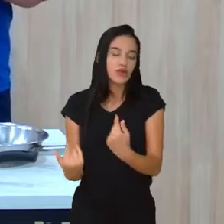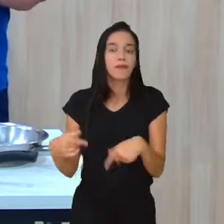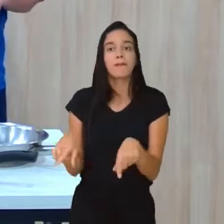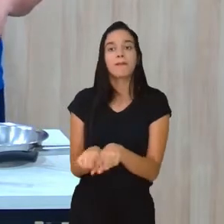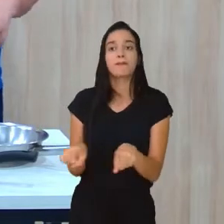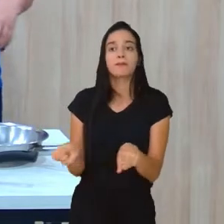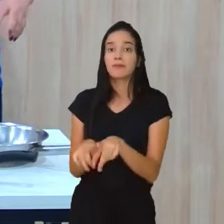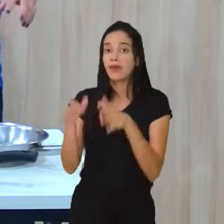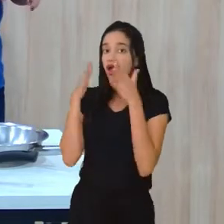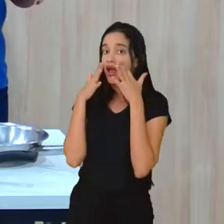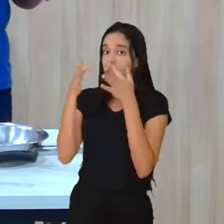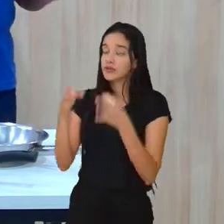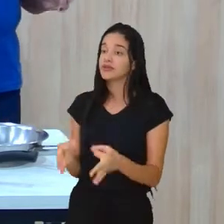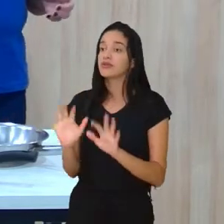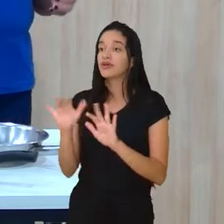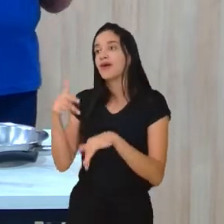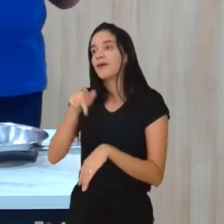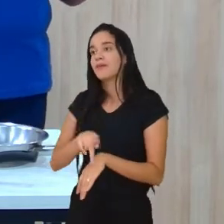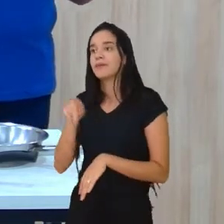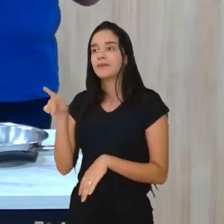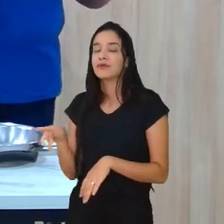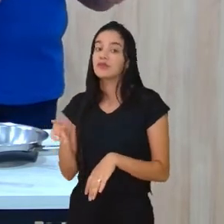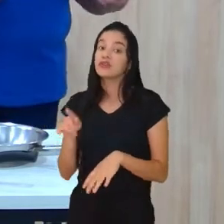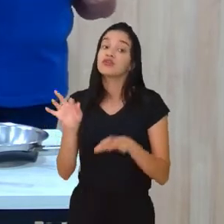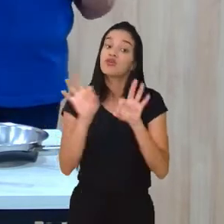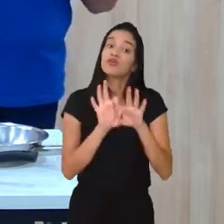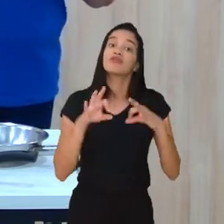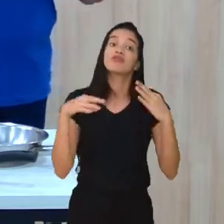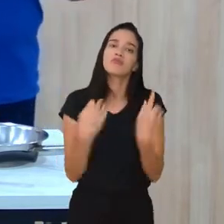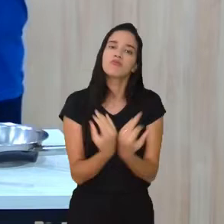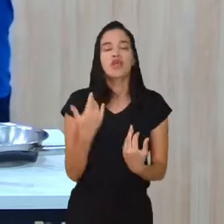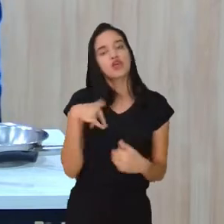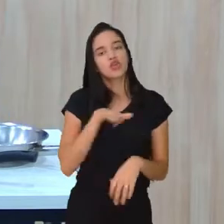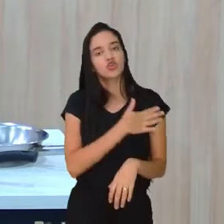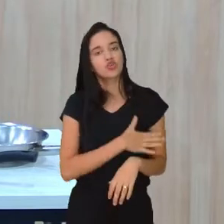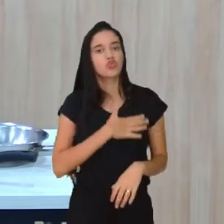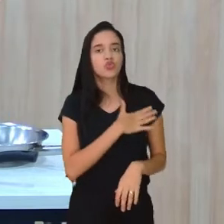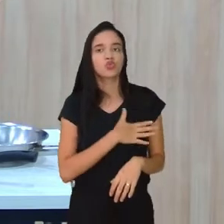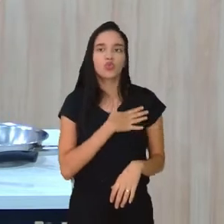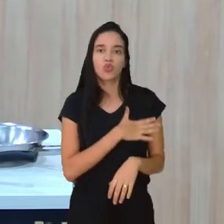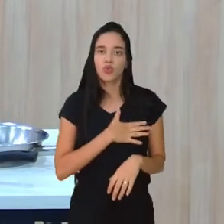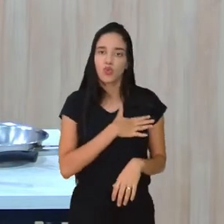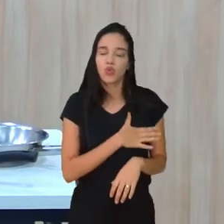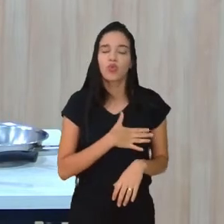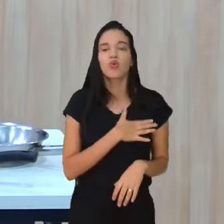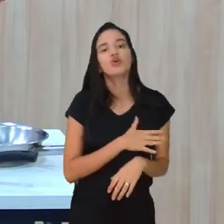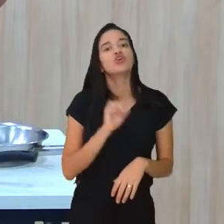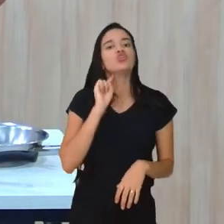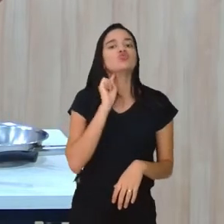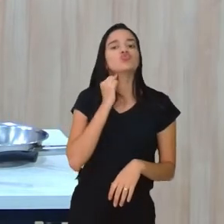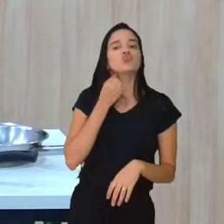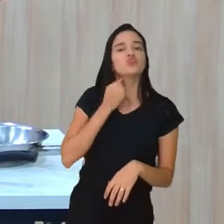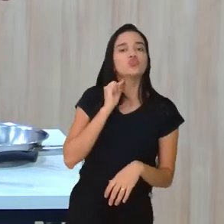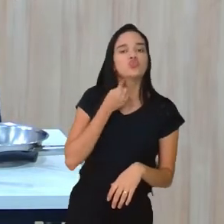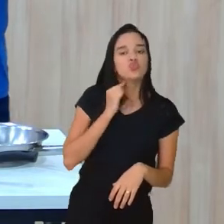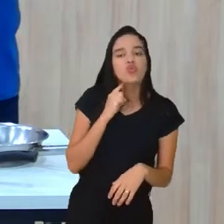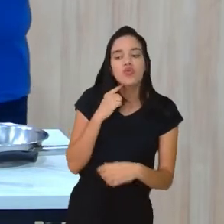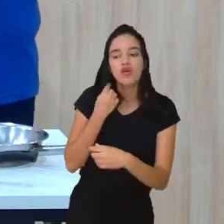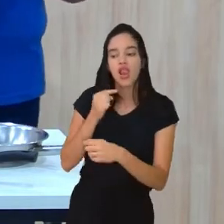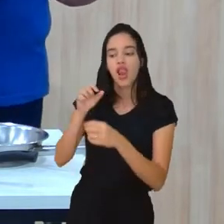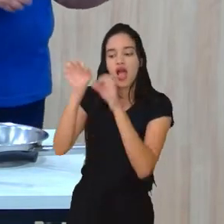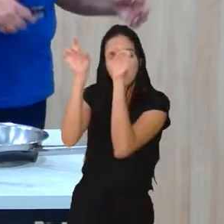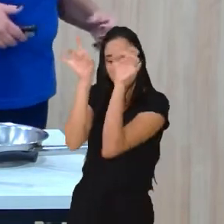chamar a atenção, professora Adriana, de algumas famílias que às vezes gostam de tocar fogo no lixo, no